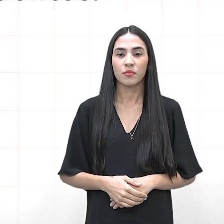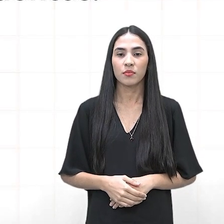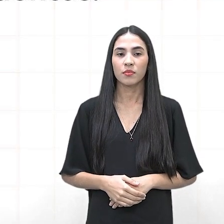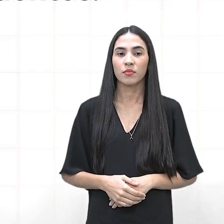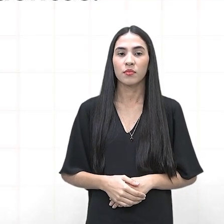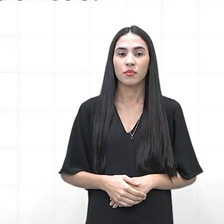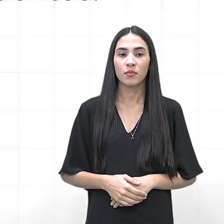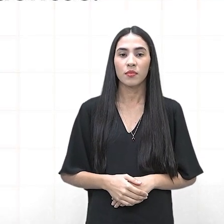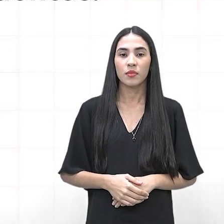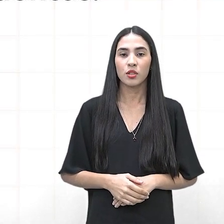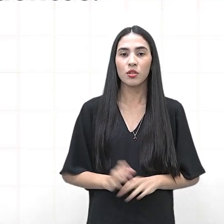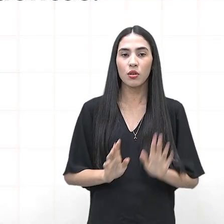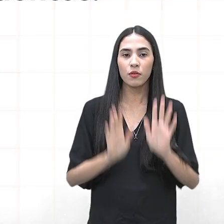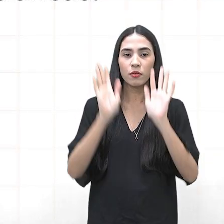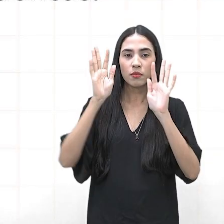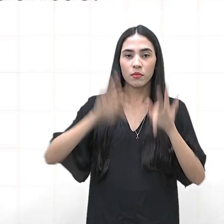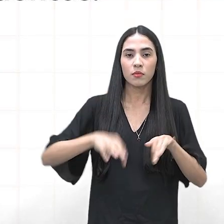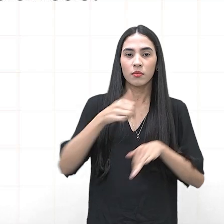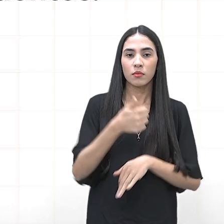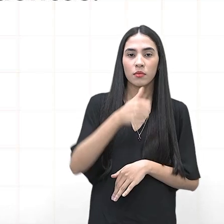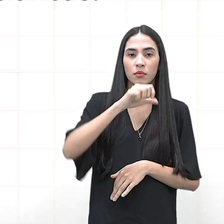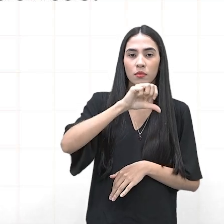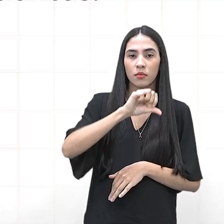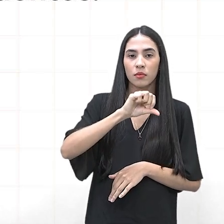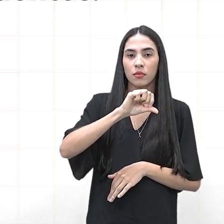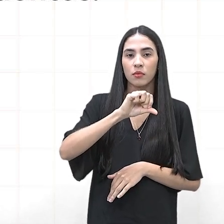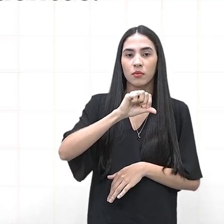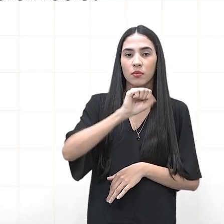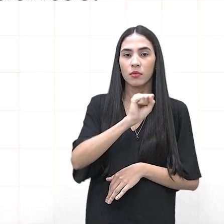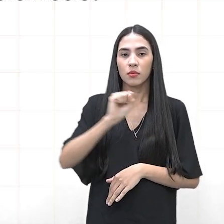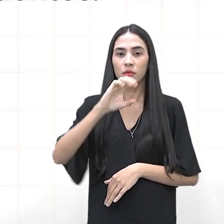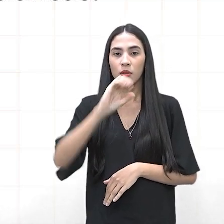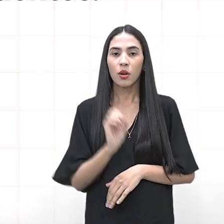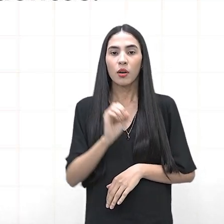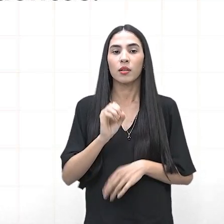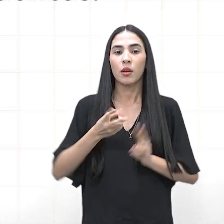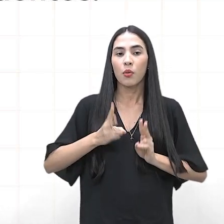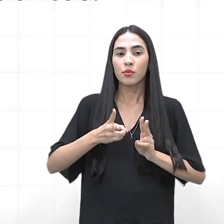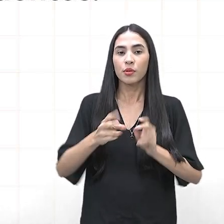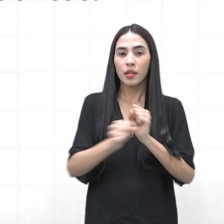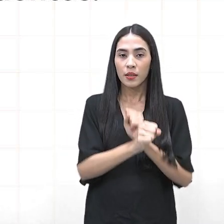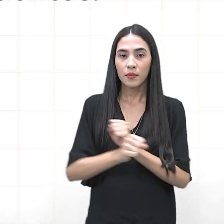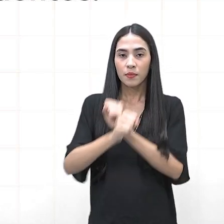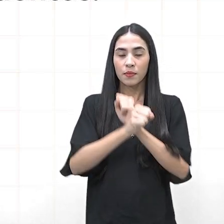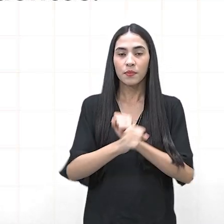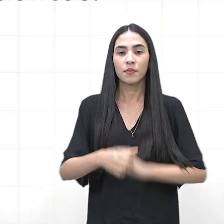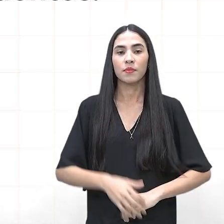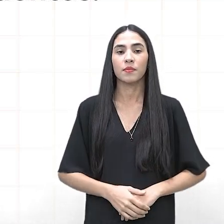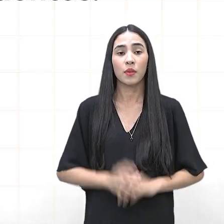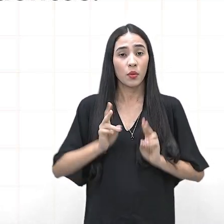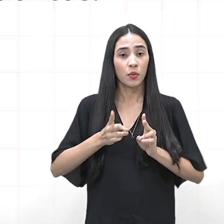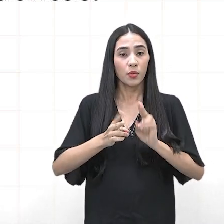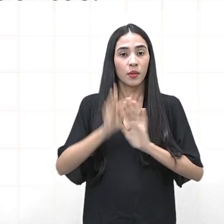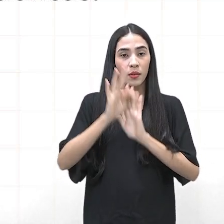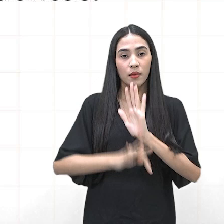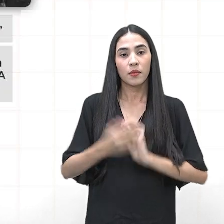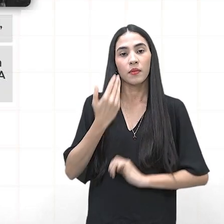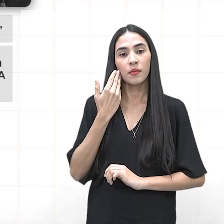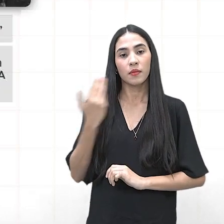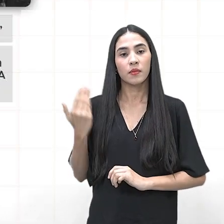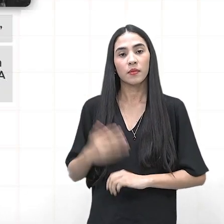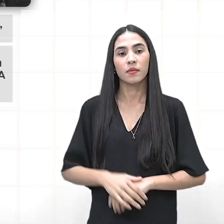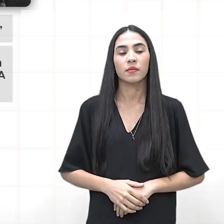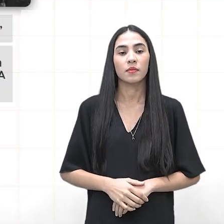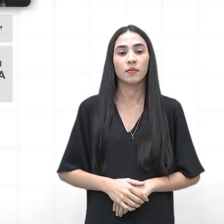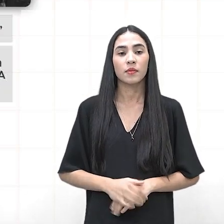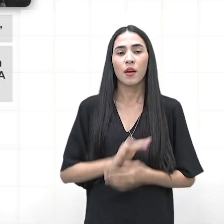No final da década de 1880, a manutenção da escravidão no Brasil, como eu li para vocês anteriormente, vamos adiante com o texto, vamos lá.